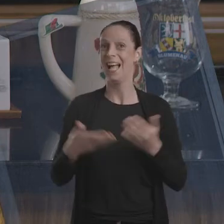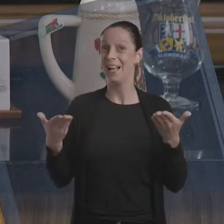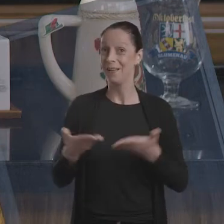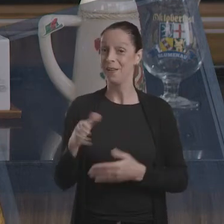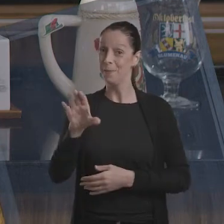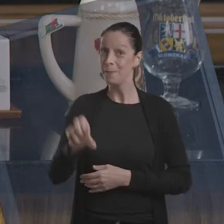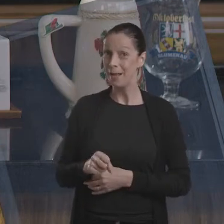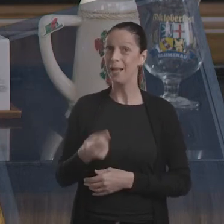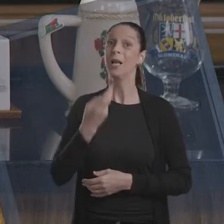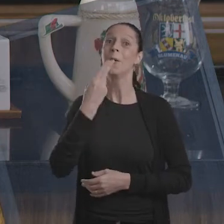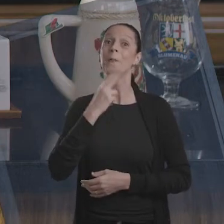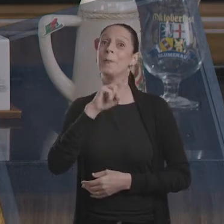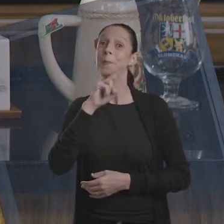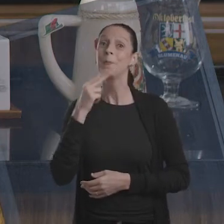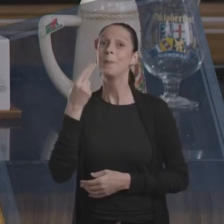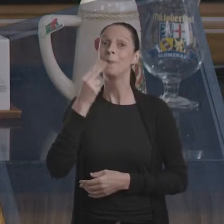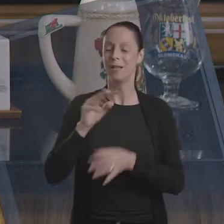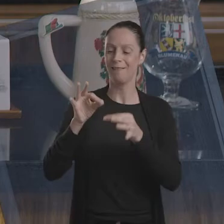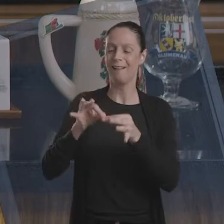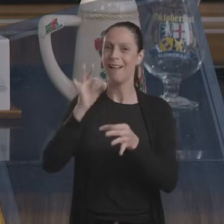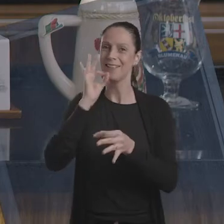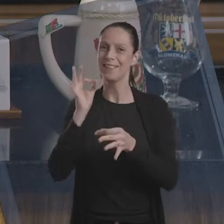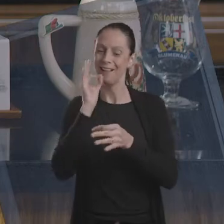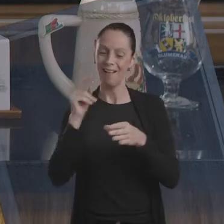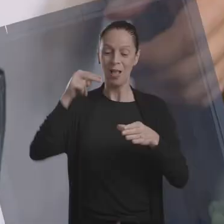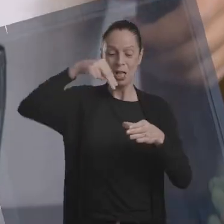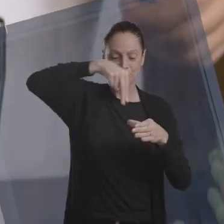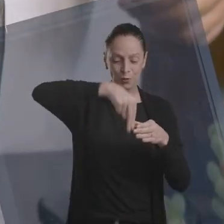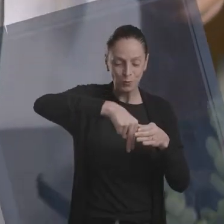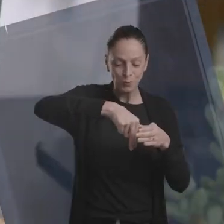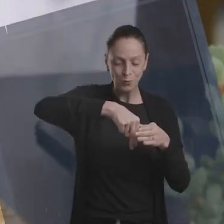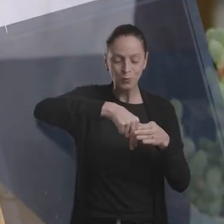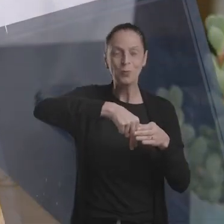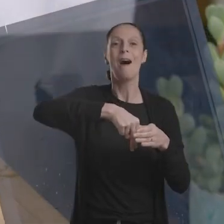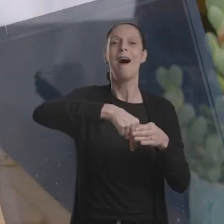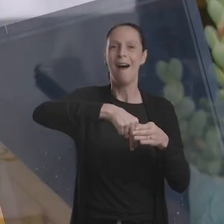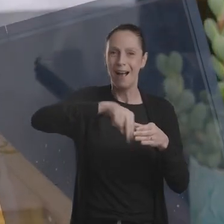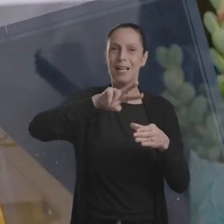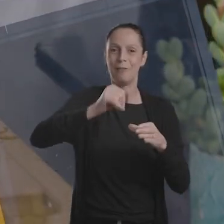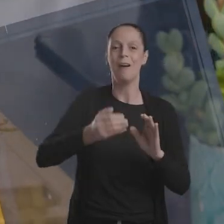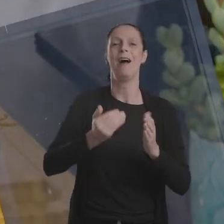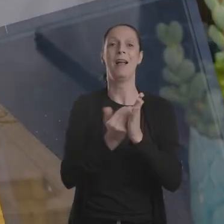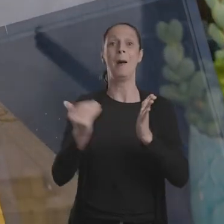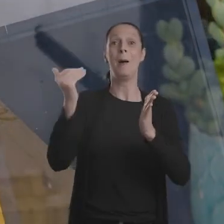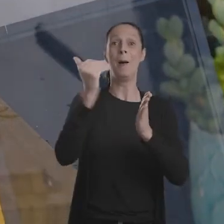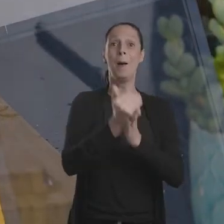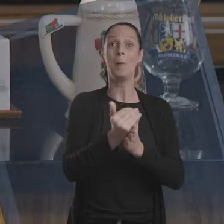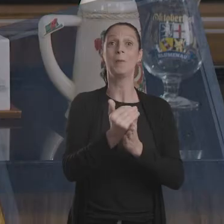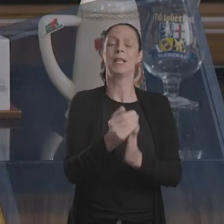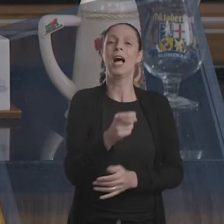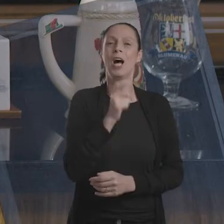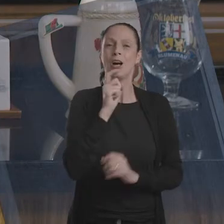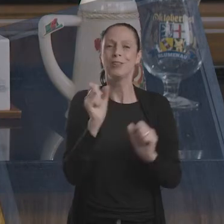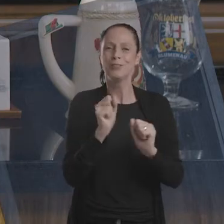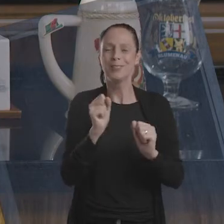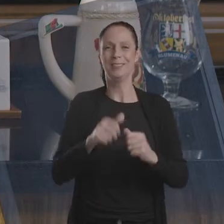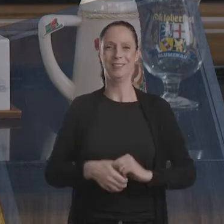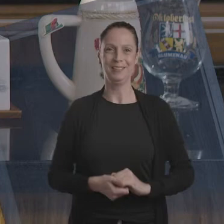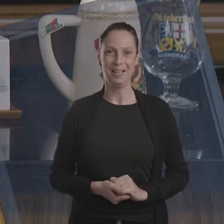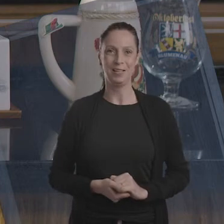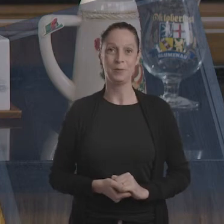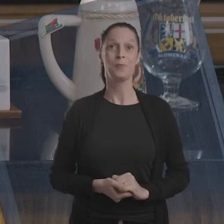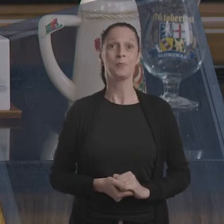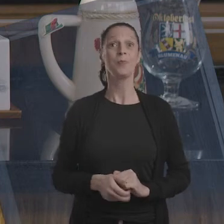gelar ele com o nosso picolé de uva. Acrescenta ele aqui. Ao mesmo tempo que ele